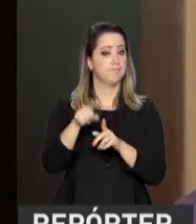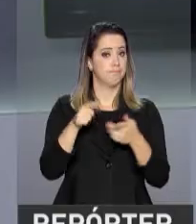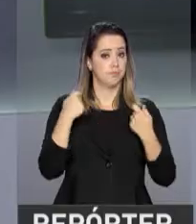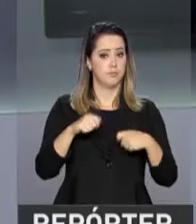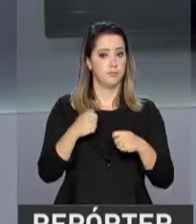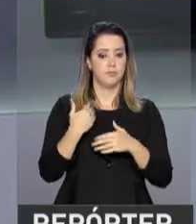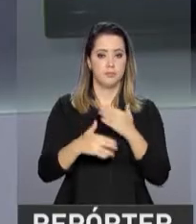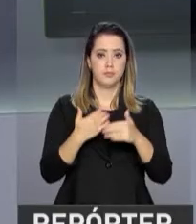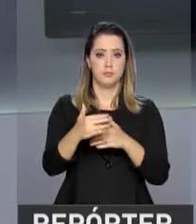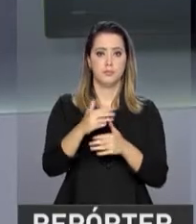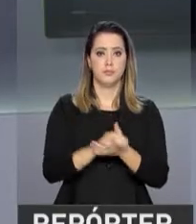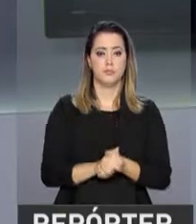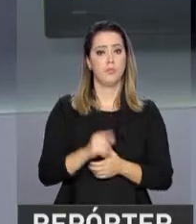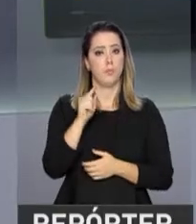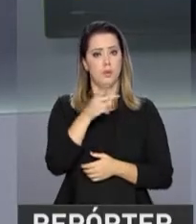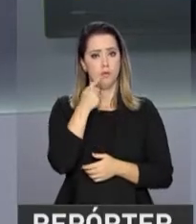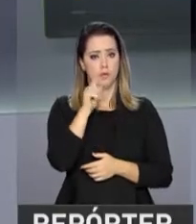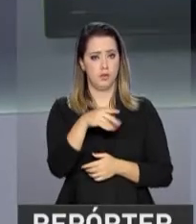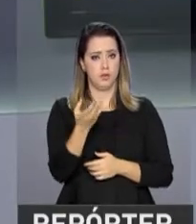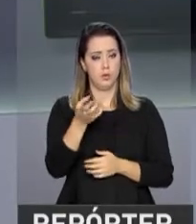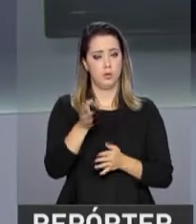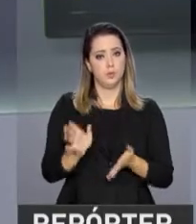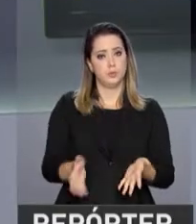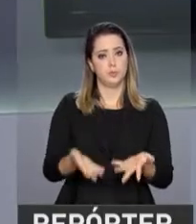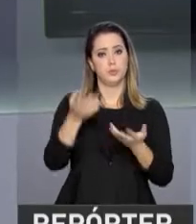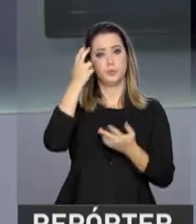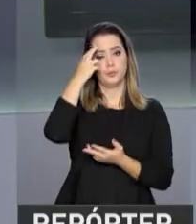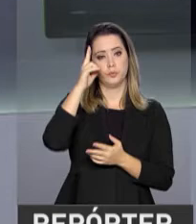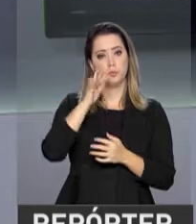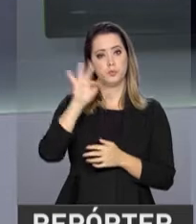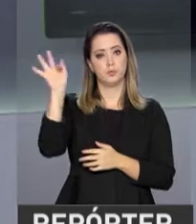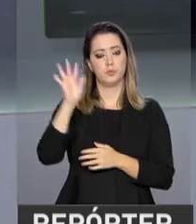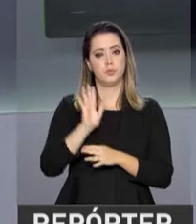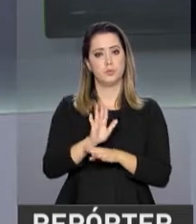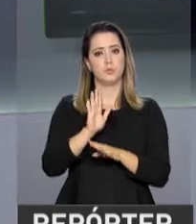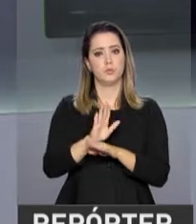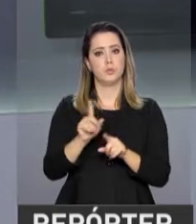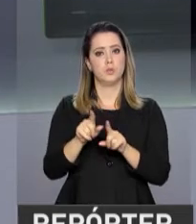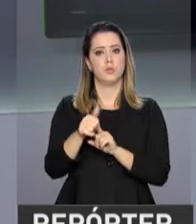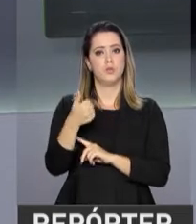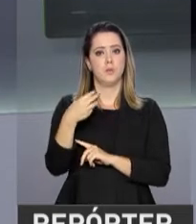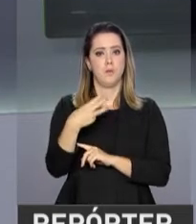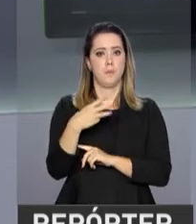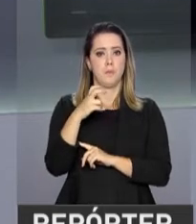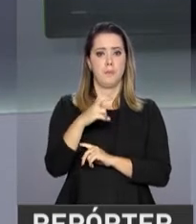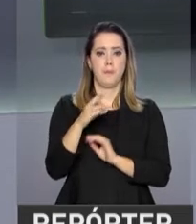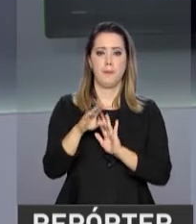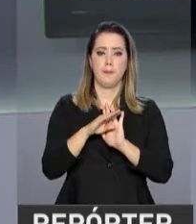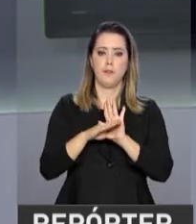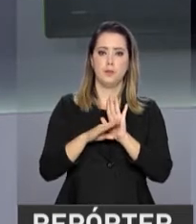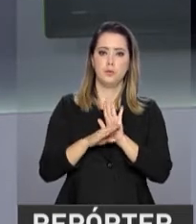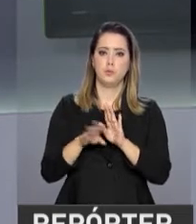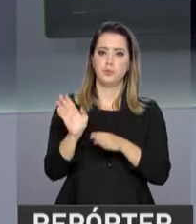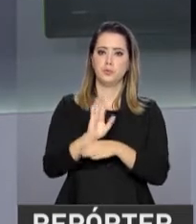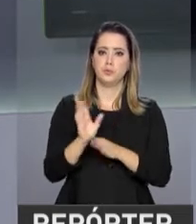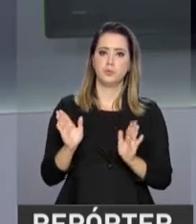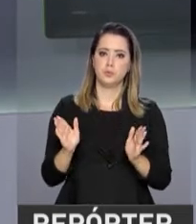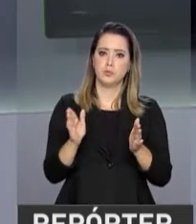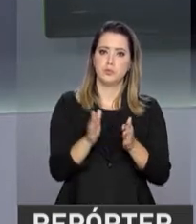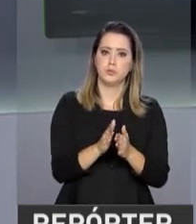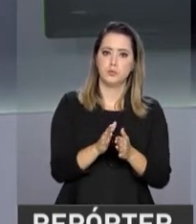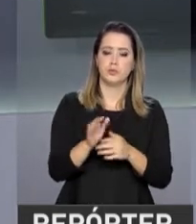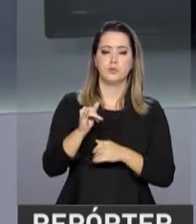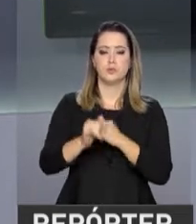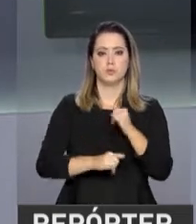né ainda sobre incentivo à cultura o governo federal vai apoiar 135 projetos de curtas metragens